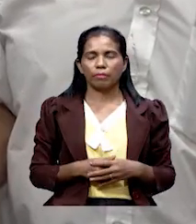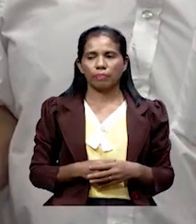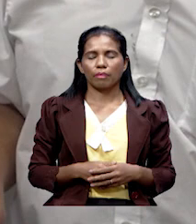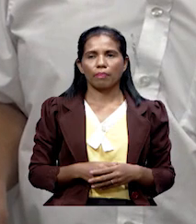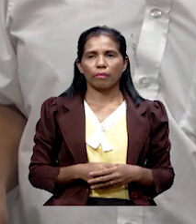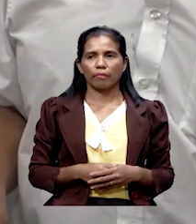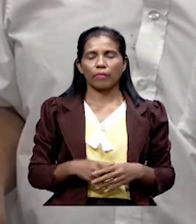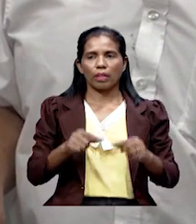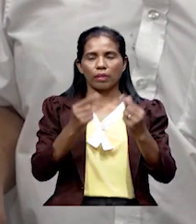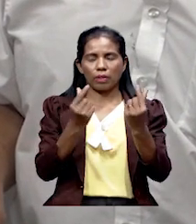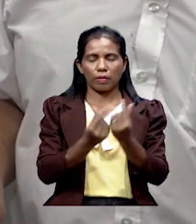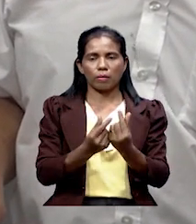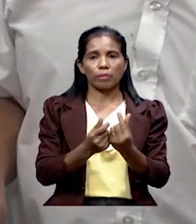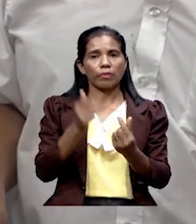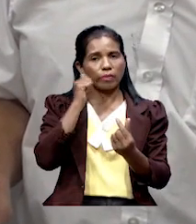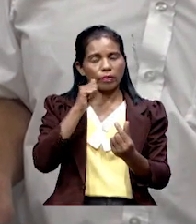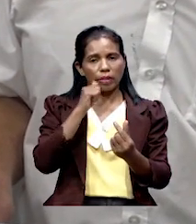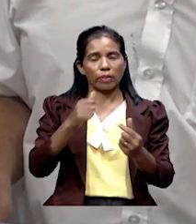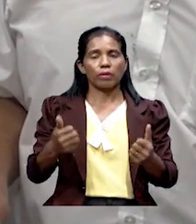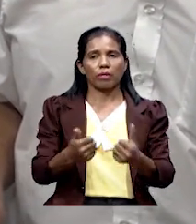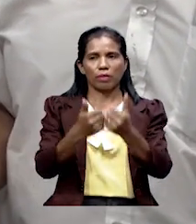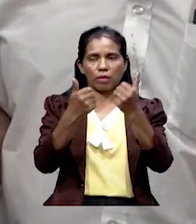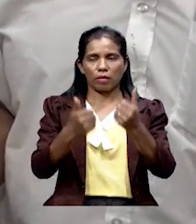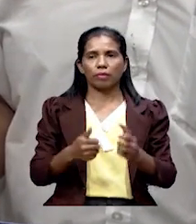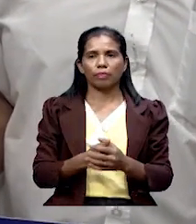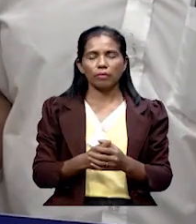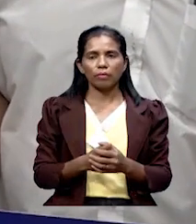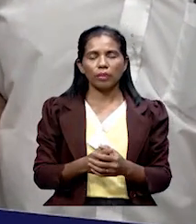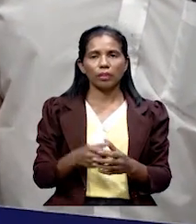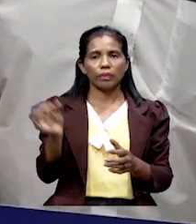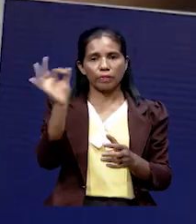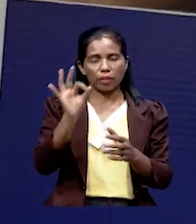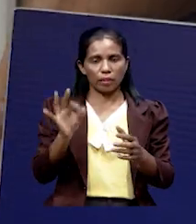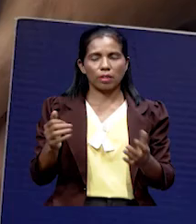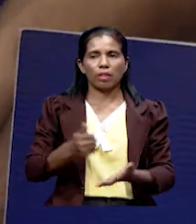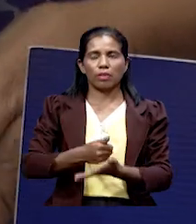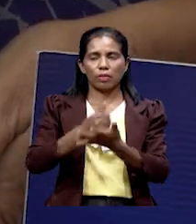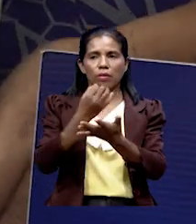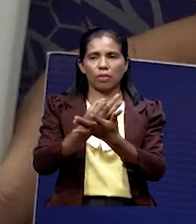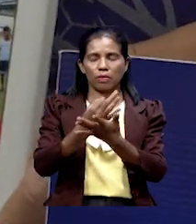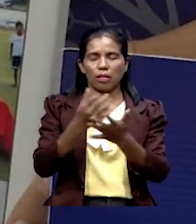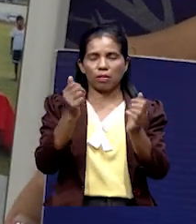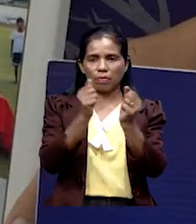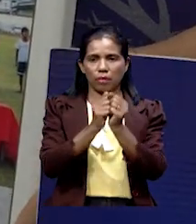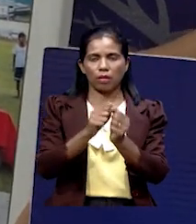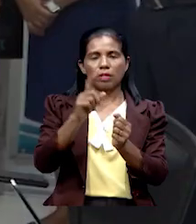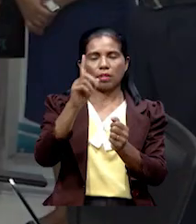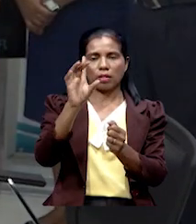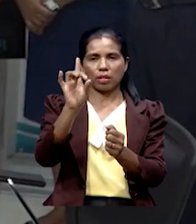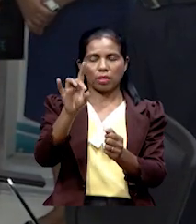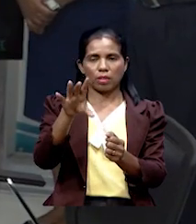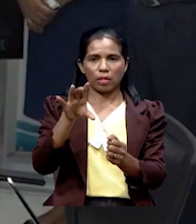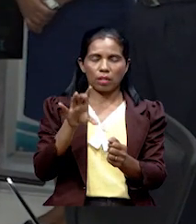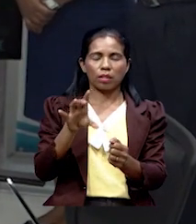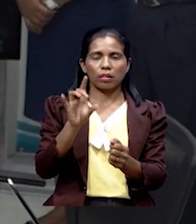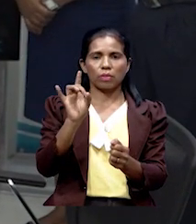Futebol Feminina Samuser agradece ba sponsor Husi Federal Insurance ne be apoio orçamento dólar americano atu situ limanulu ba